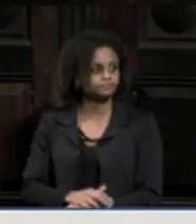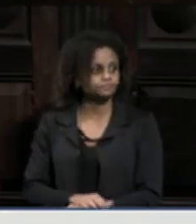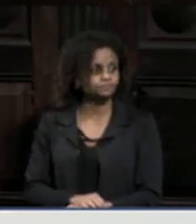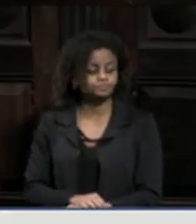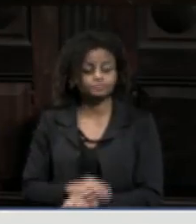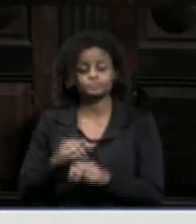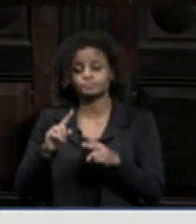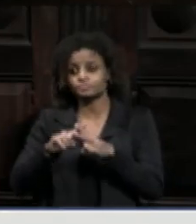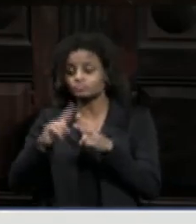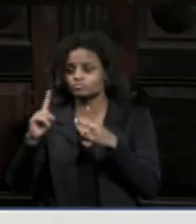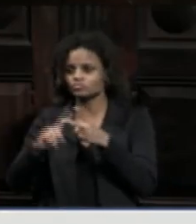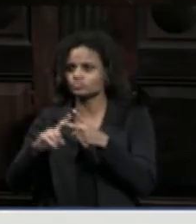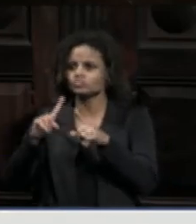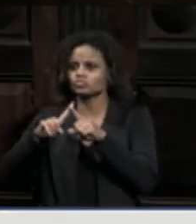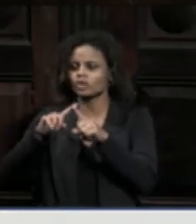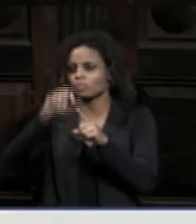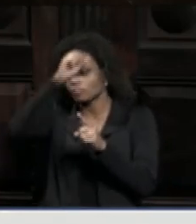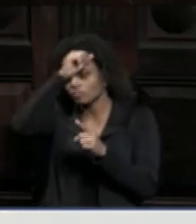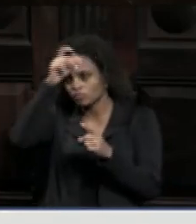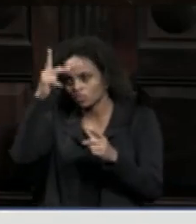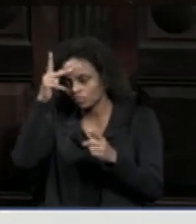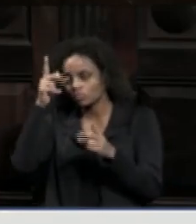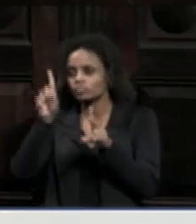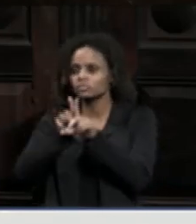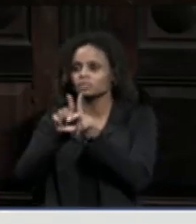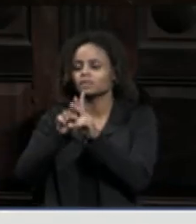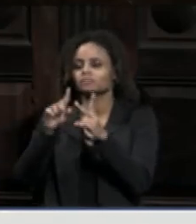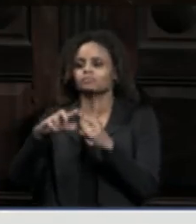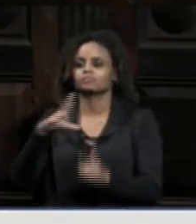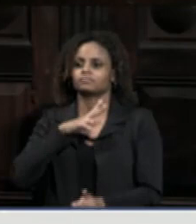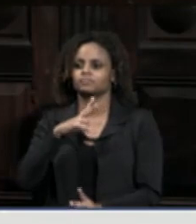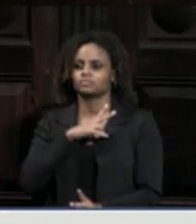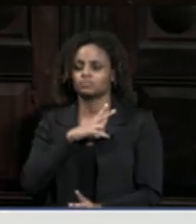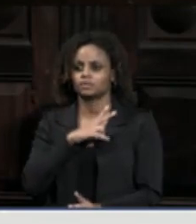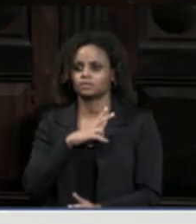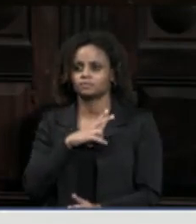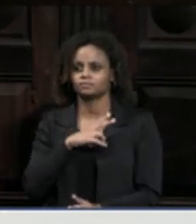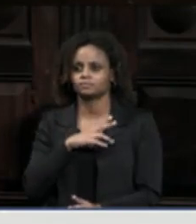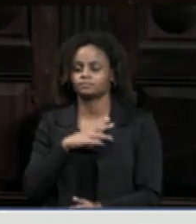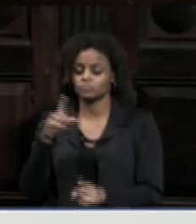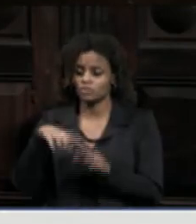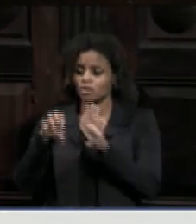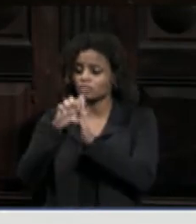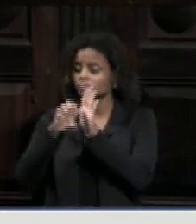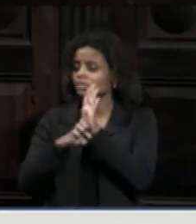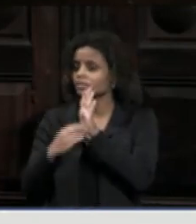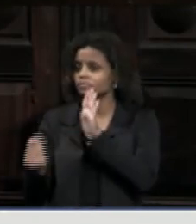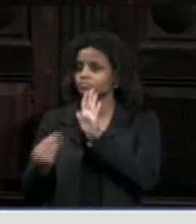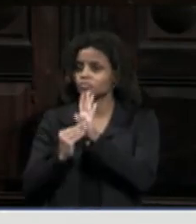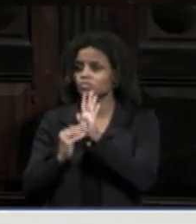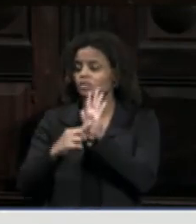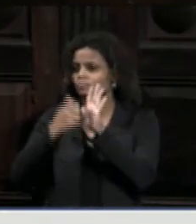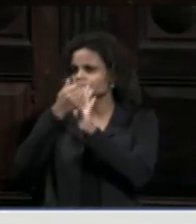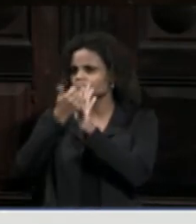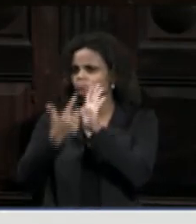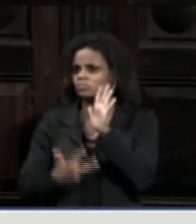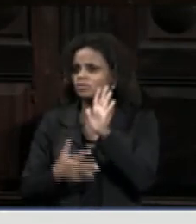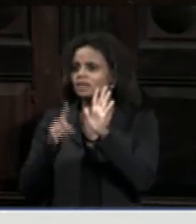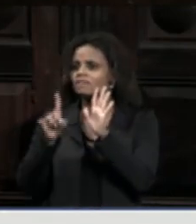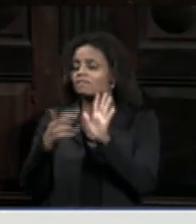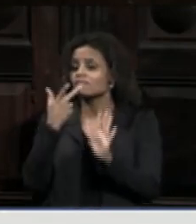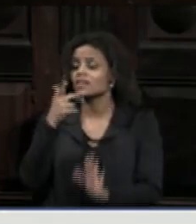público e o ensino superior privado. A emenda que apresentei fala em ensino